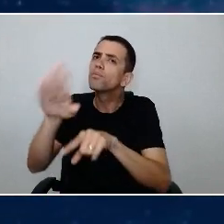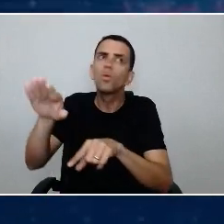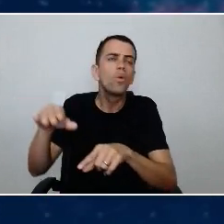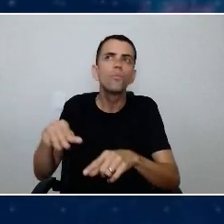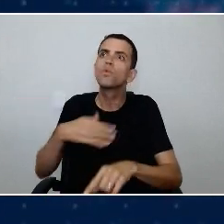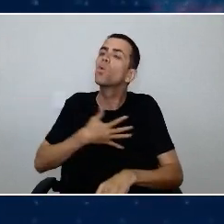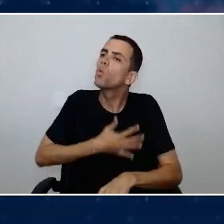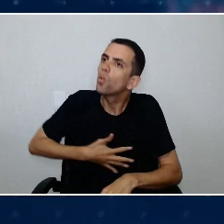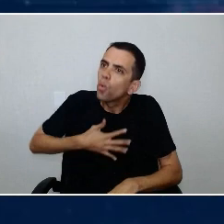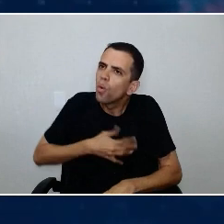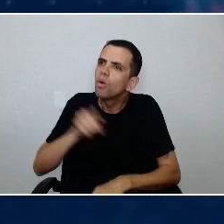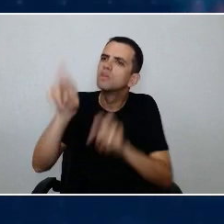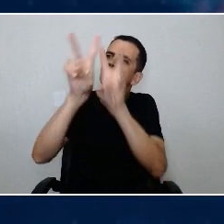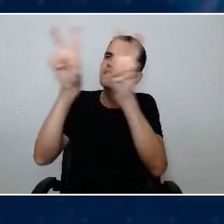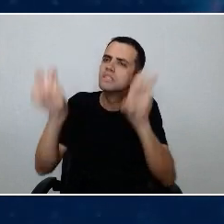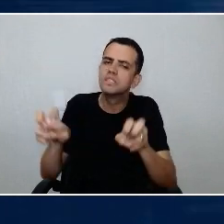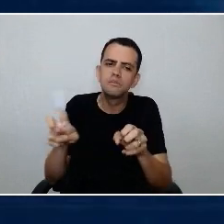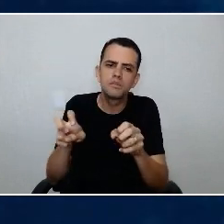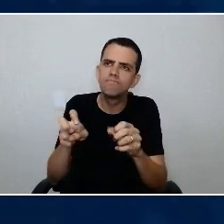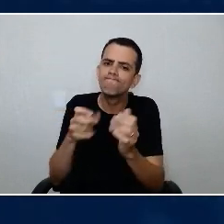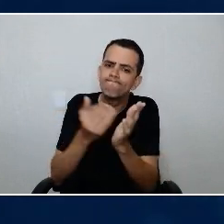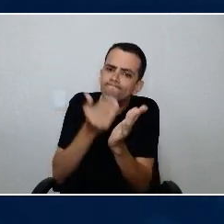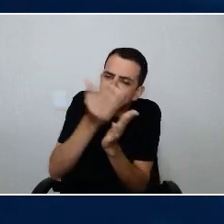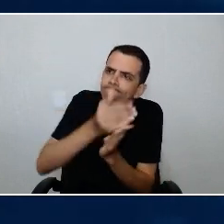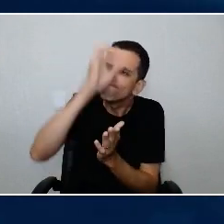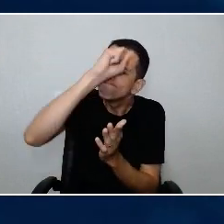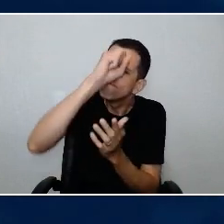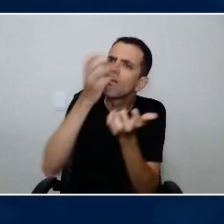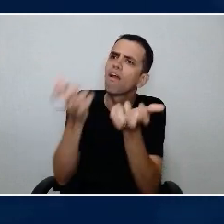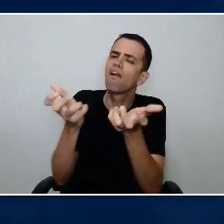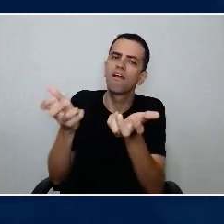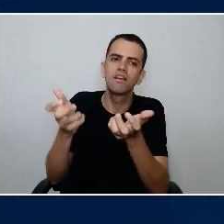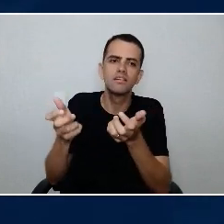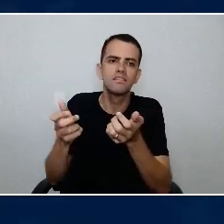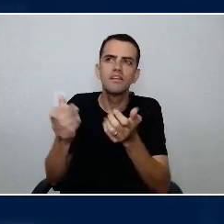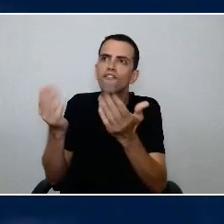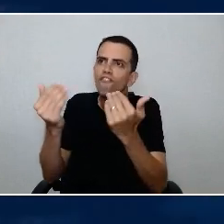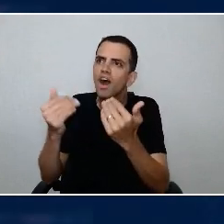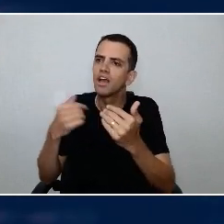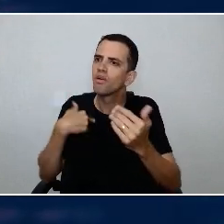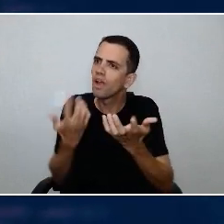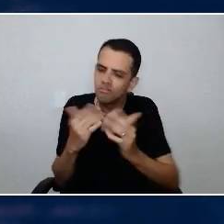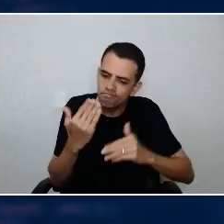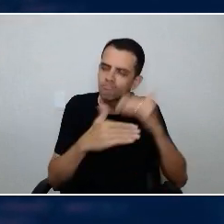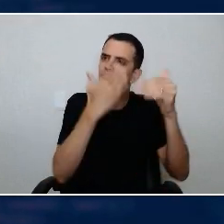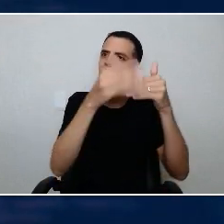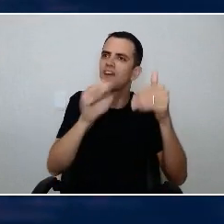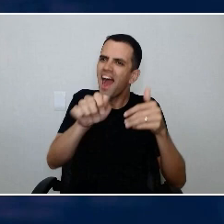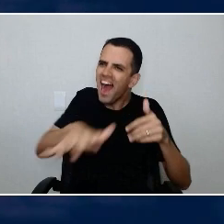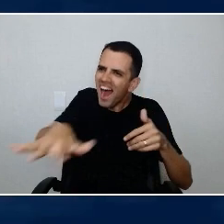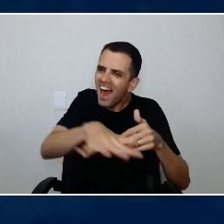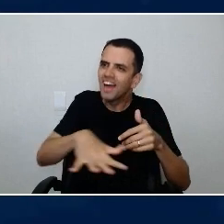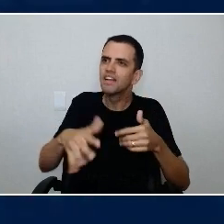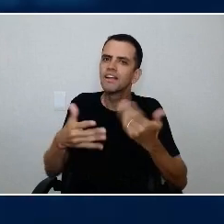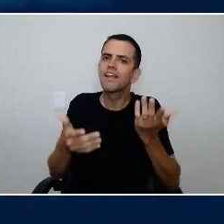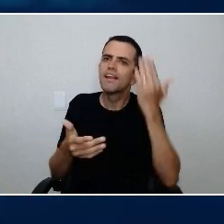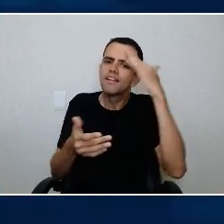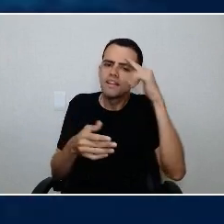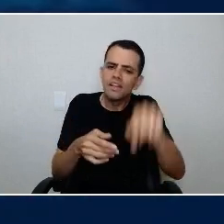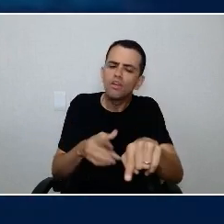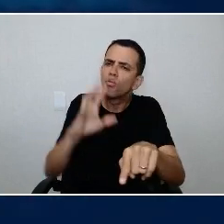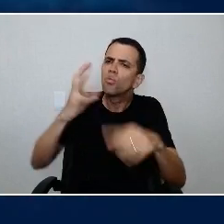disso eu quero chegar eu quero aprender um pouco sobre isso eu quero me desenvolver nessa área eu quero entender como é que isso aqui funciona você chegar e